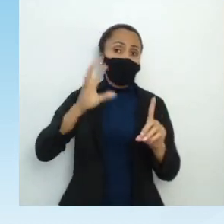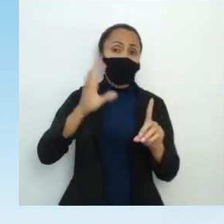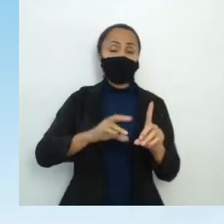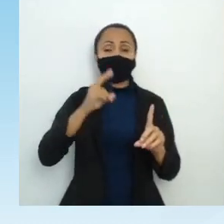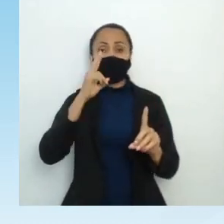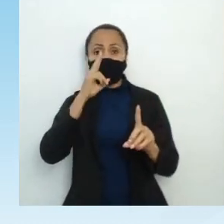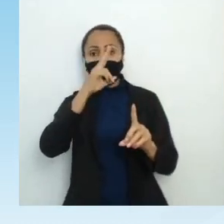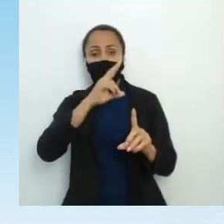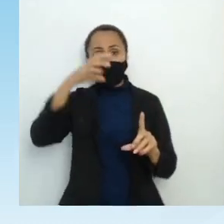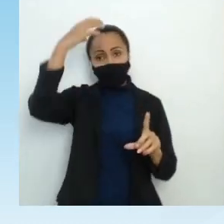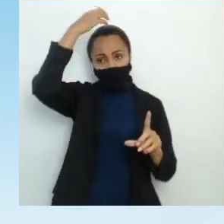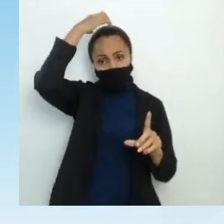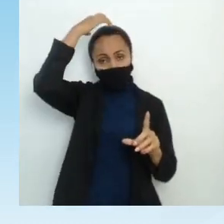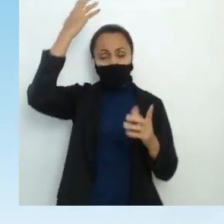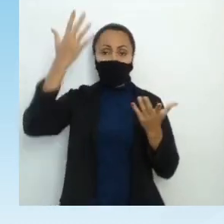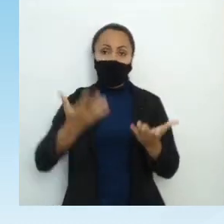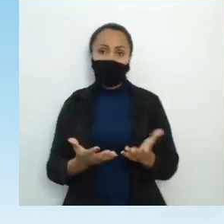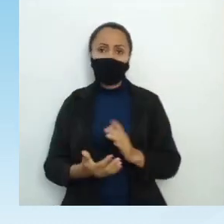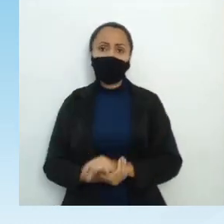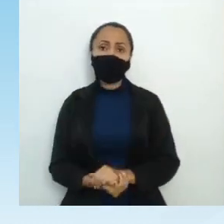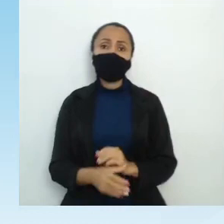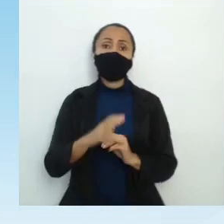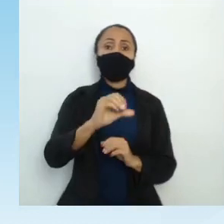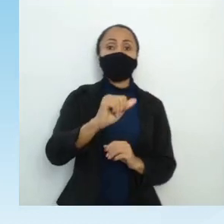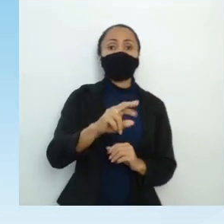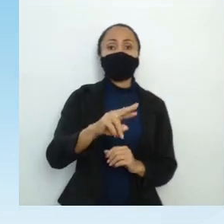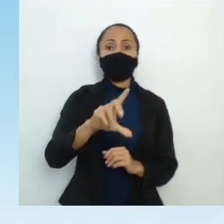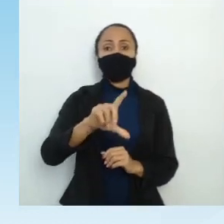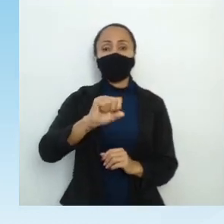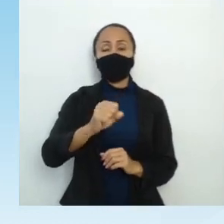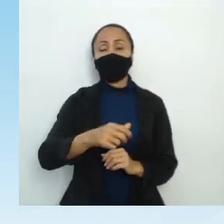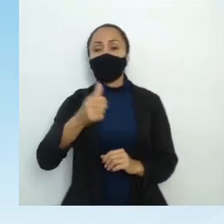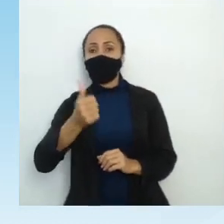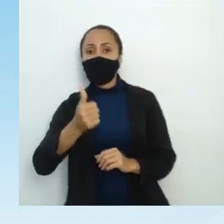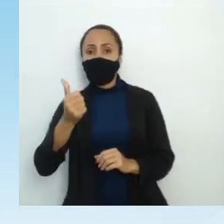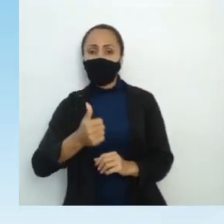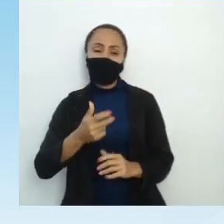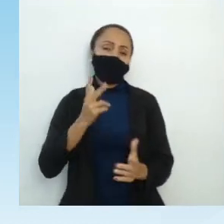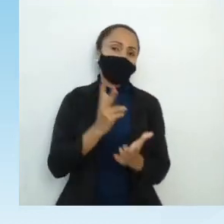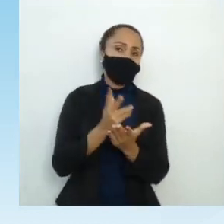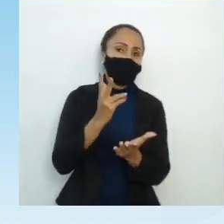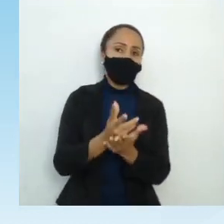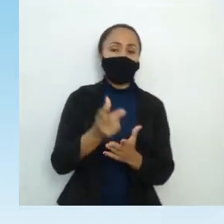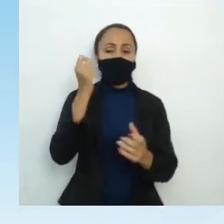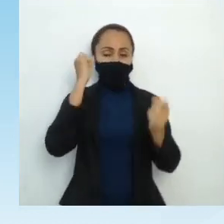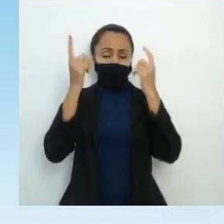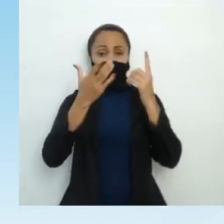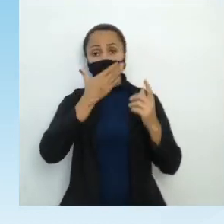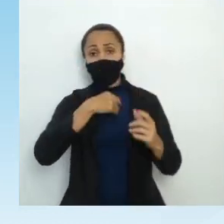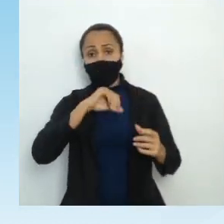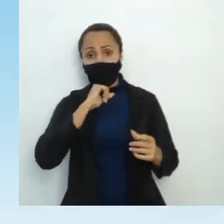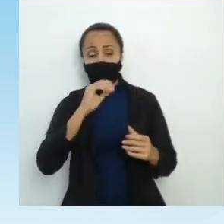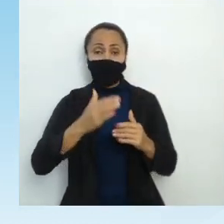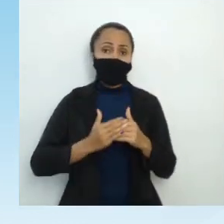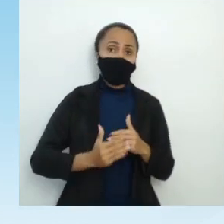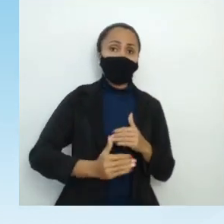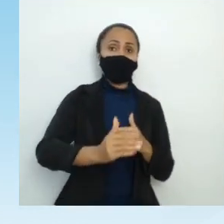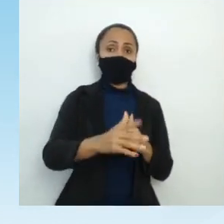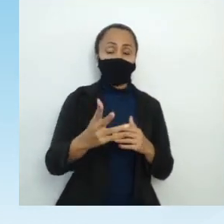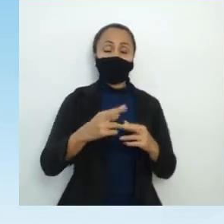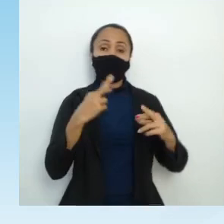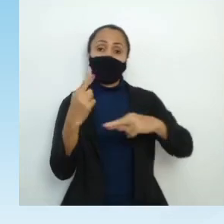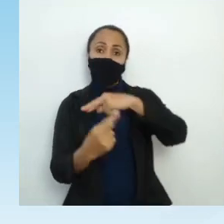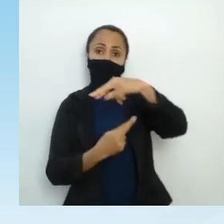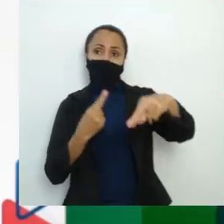desses reis, certo? Então, Carlos I será o cara que tentará dar continuidade às ideias do pai e teve início, a partir disso, a